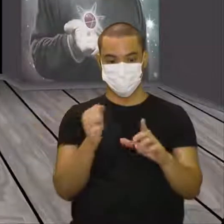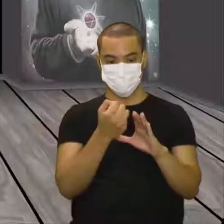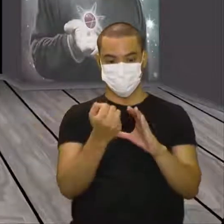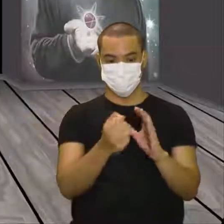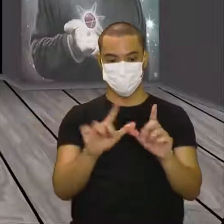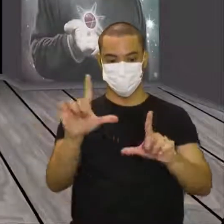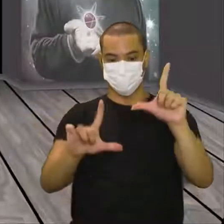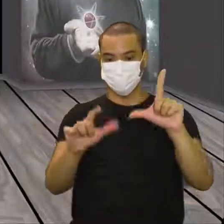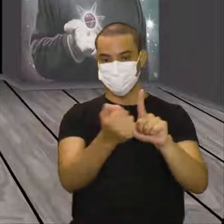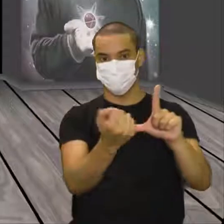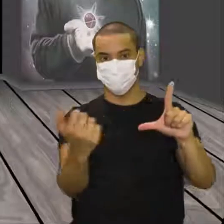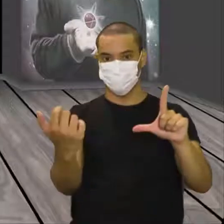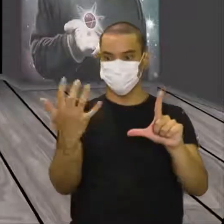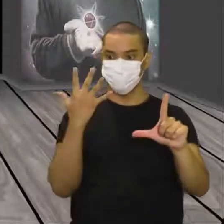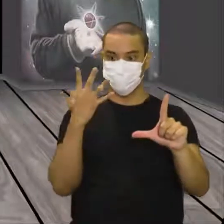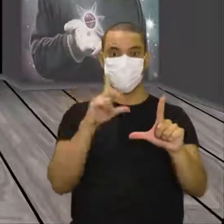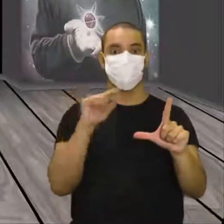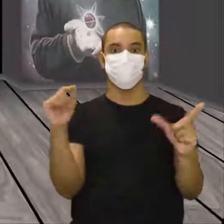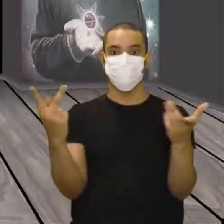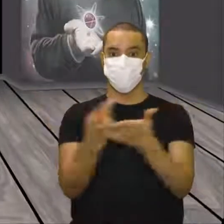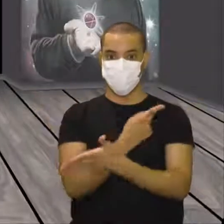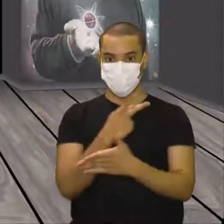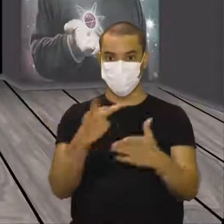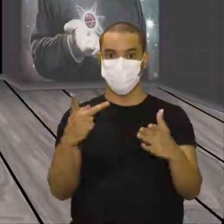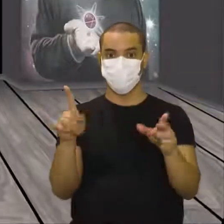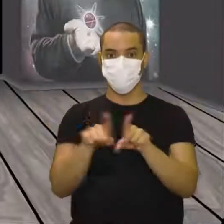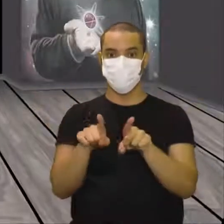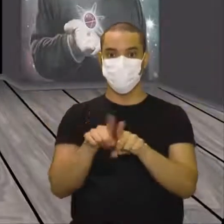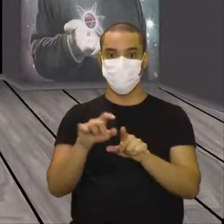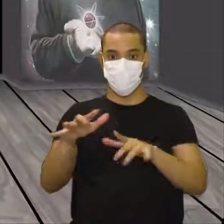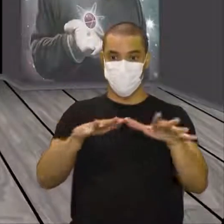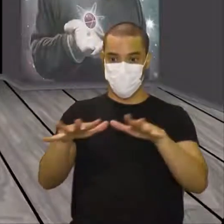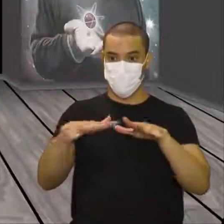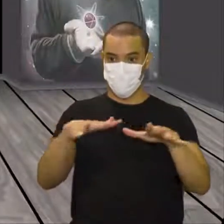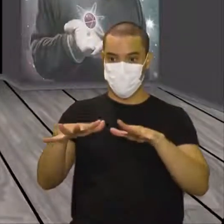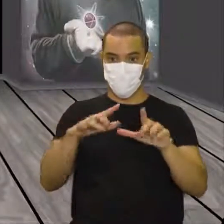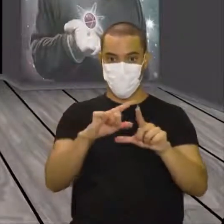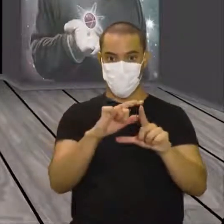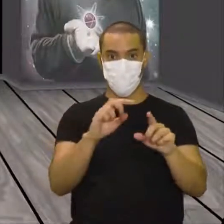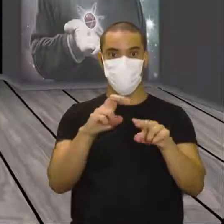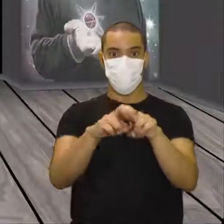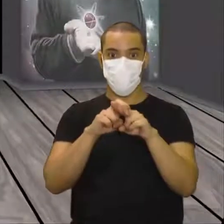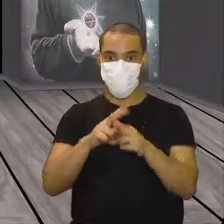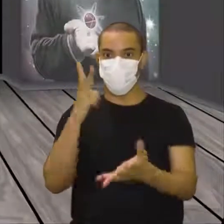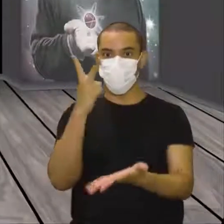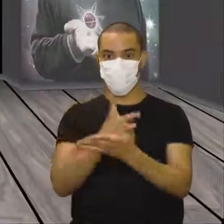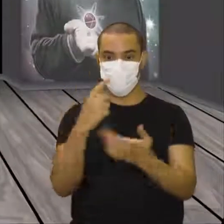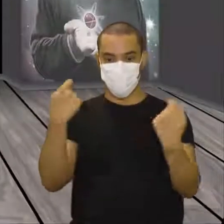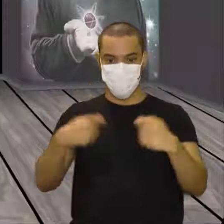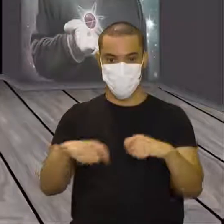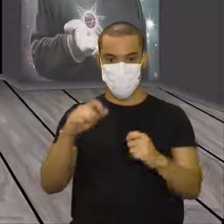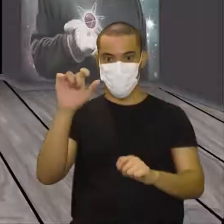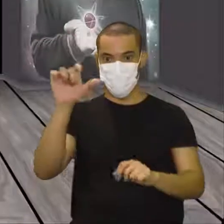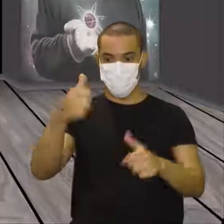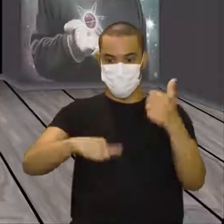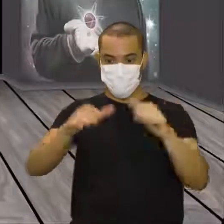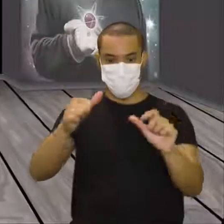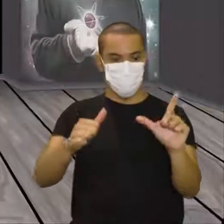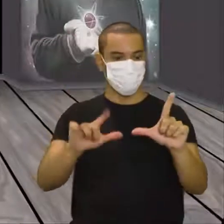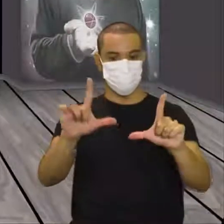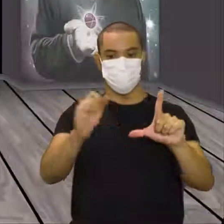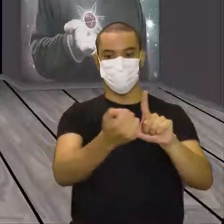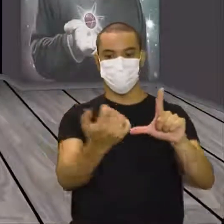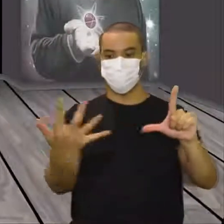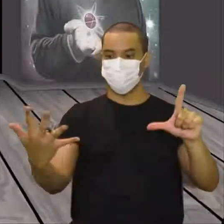barra vindo nessa situação, né? Então está se movendo. Então você sempre analisa isso, ó. Está se